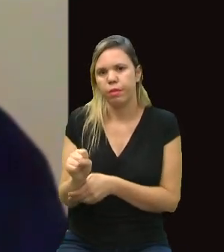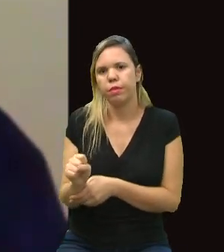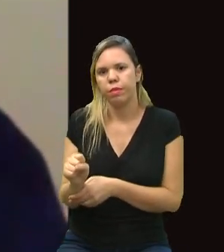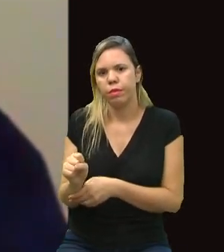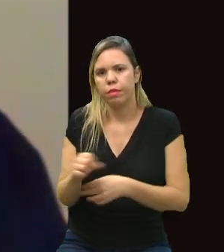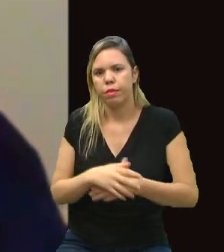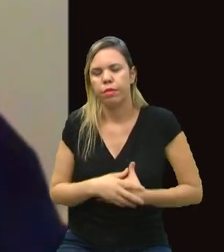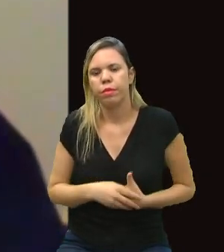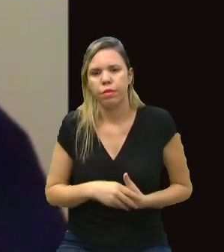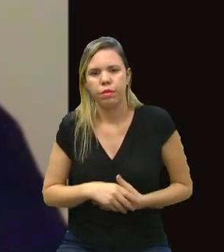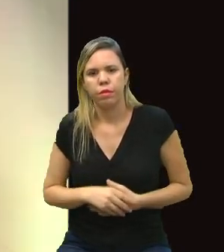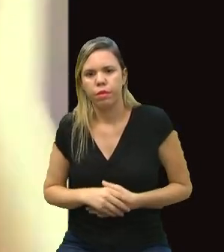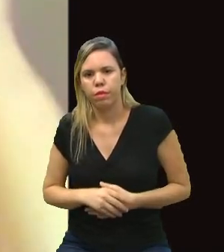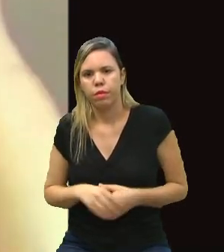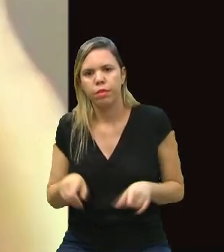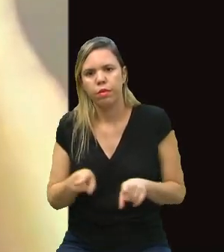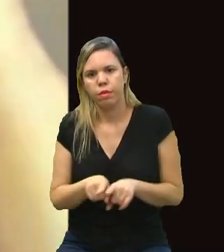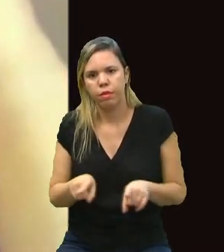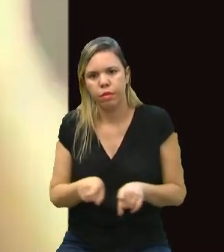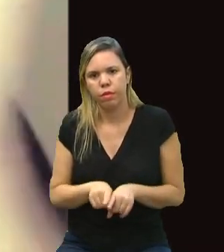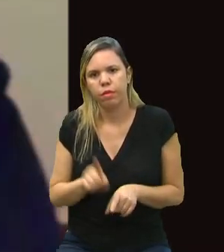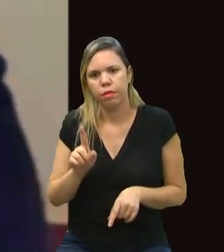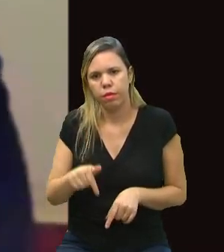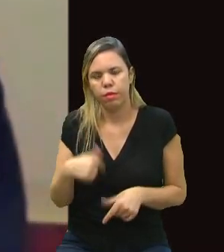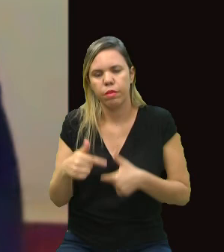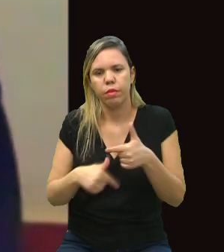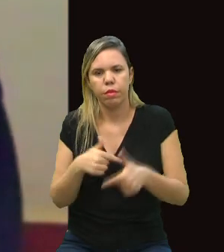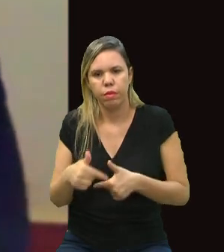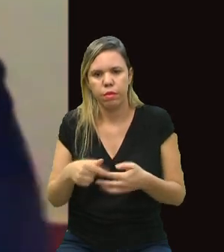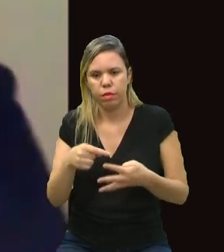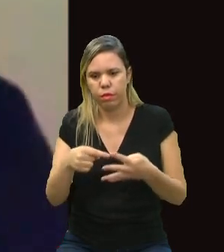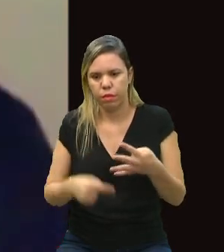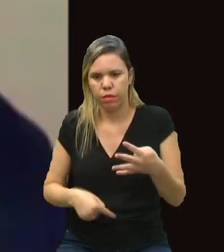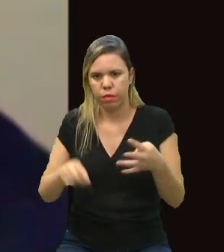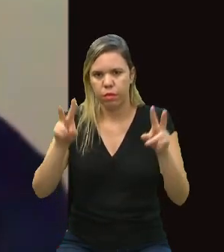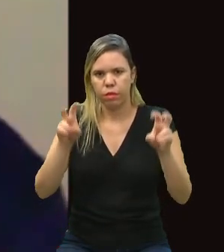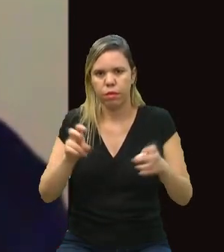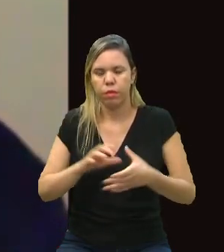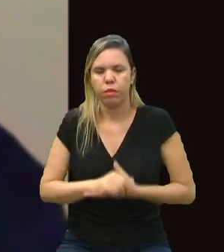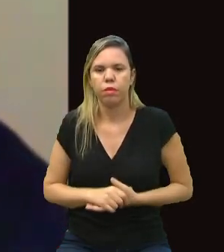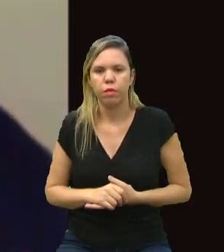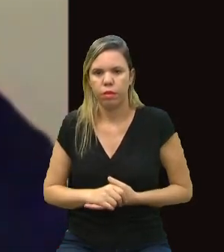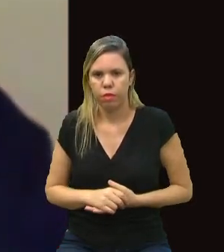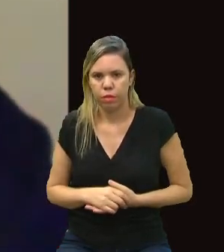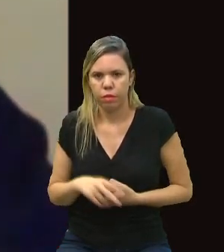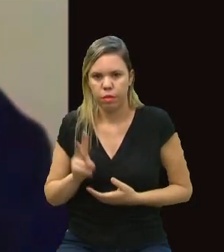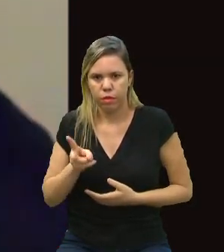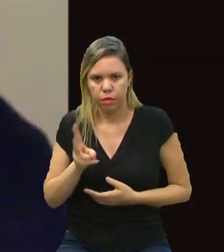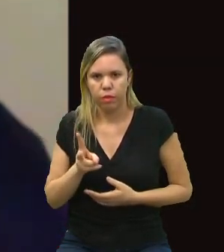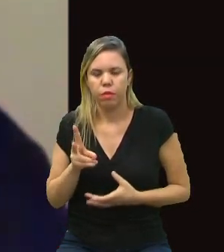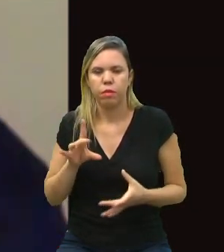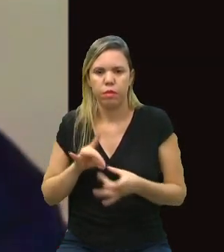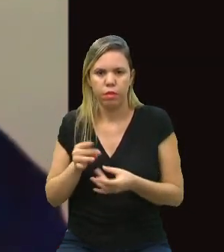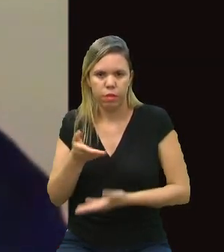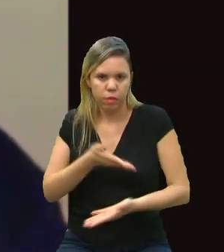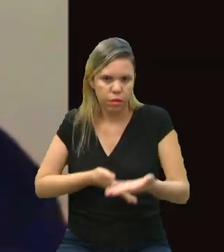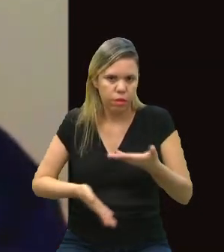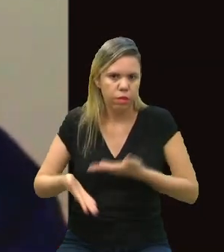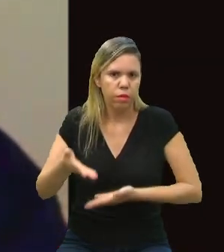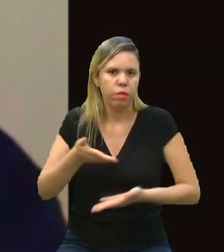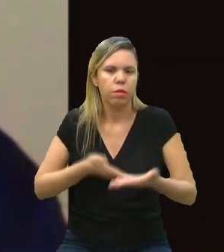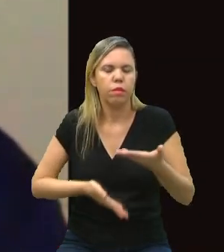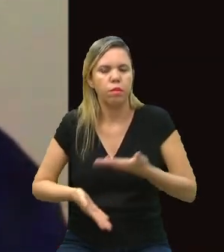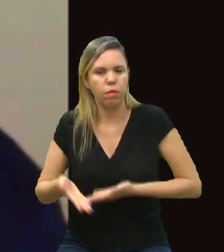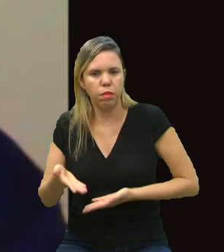E é isso aí, a gente trabalha com esses 4 temas, sempre correlacionados, né? Sempre